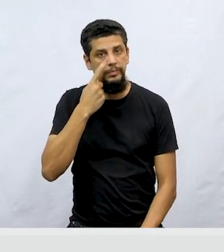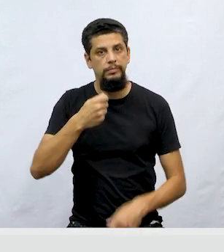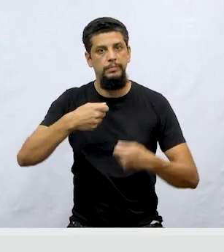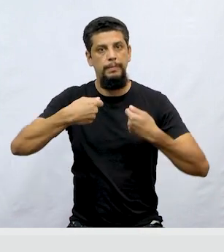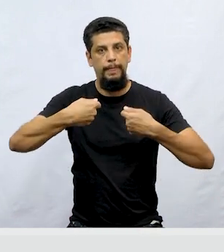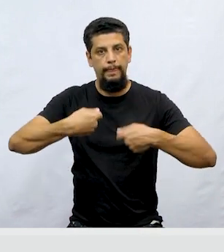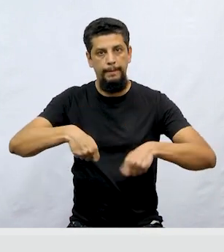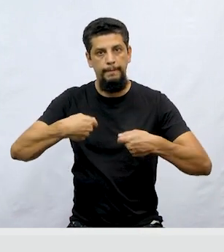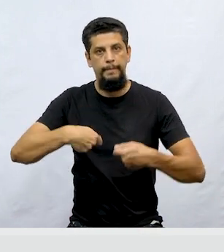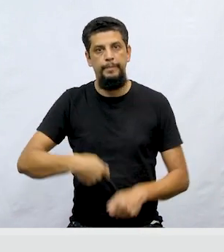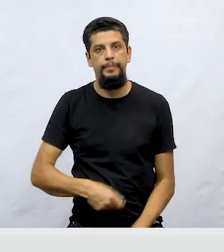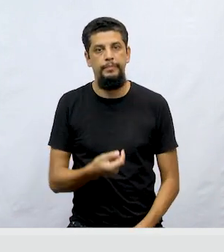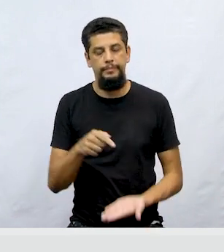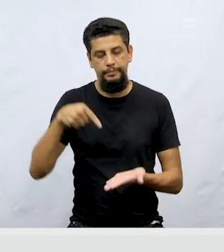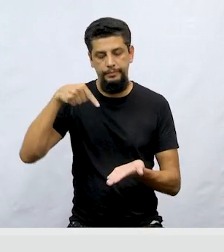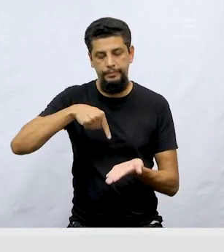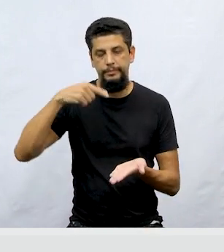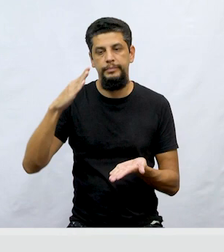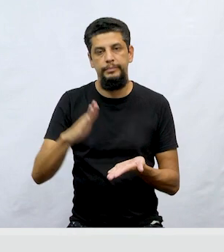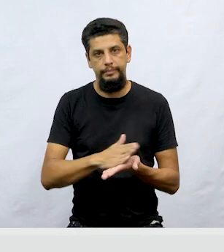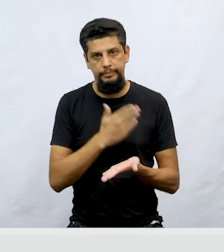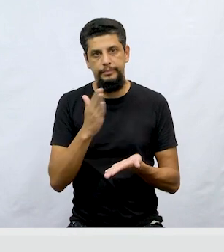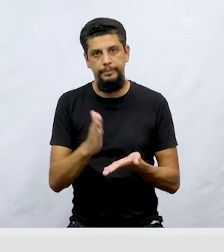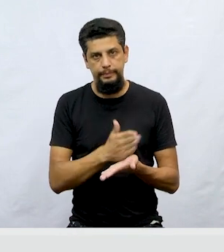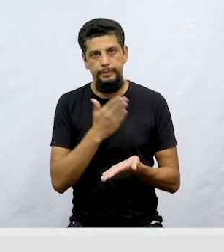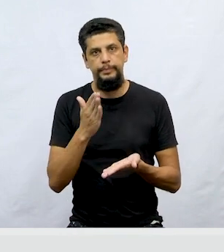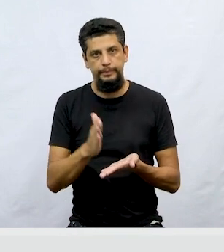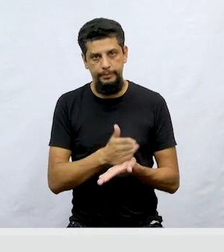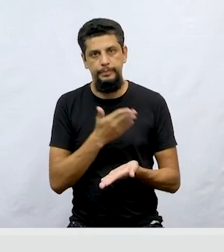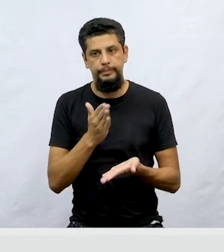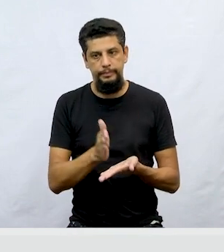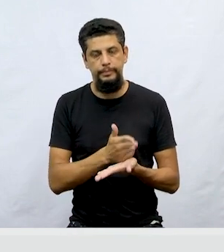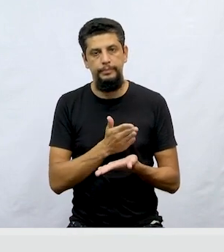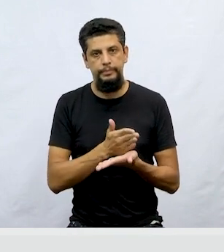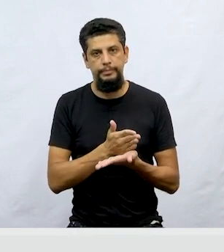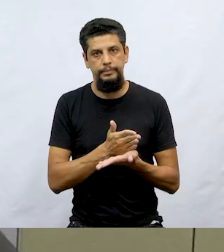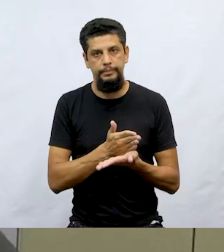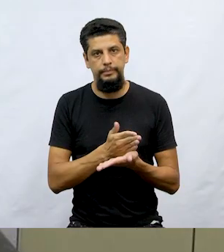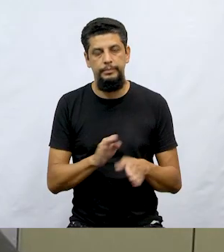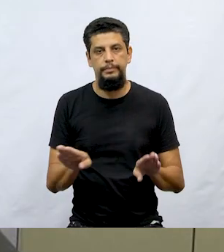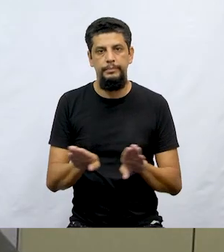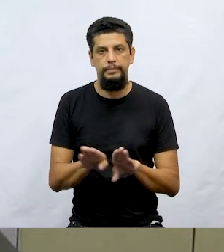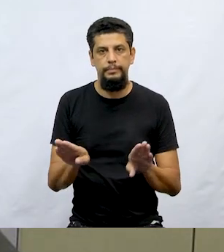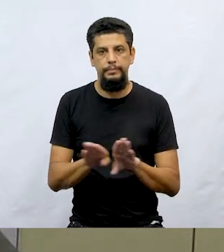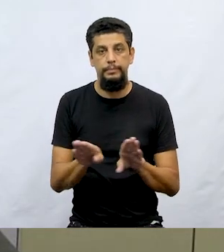Vamos. Nós vamos precisar de caderno, né? Um caderno.